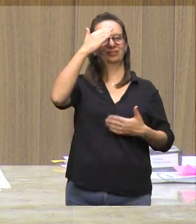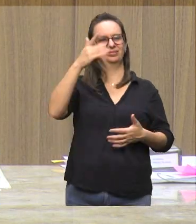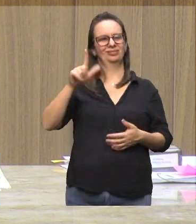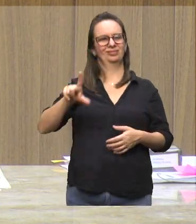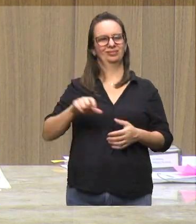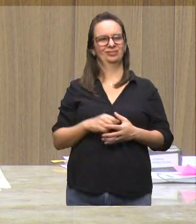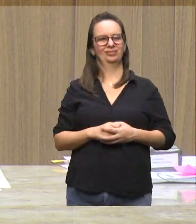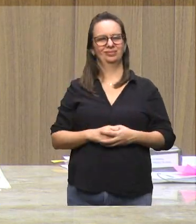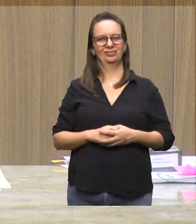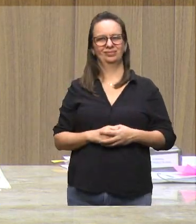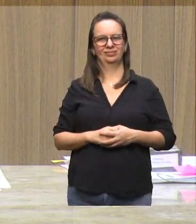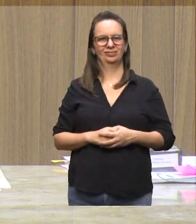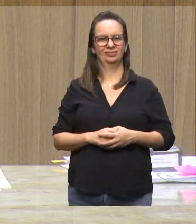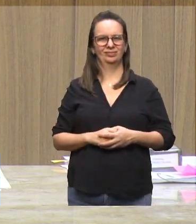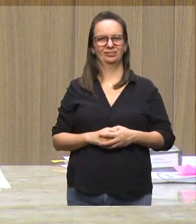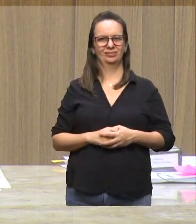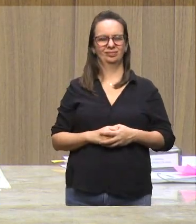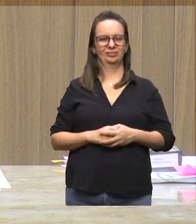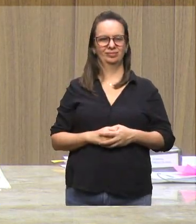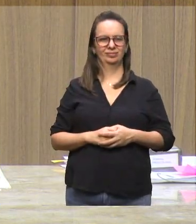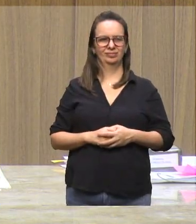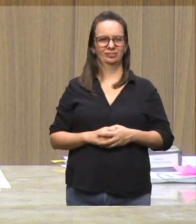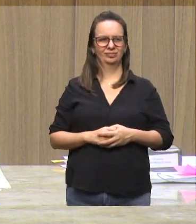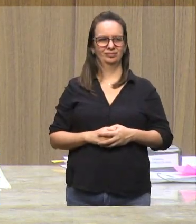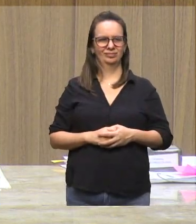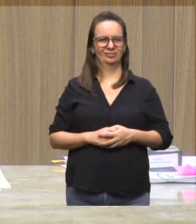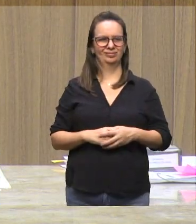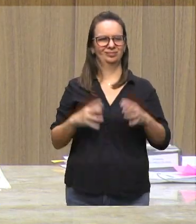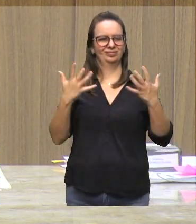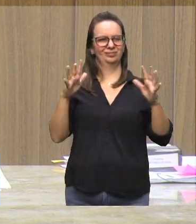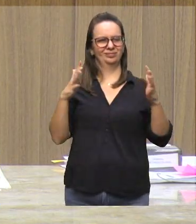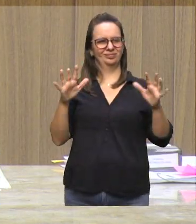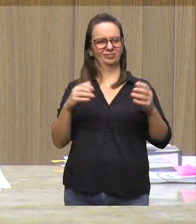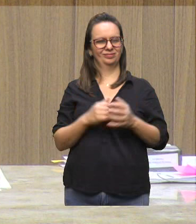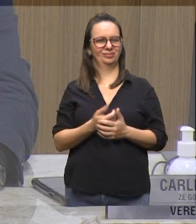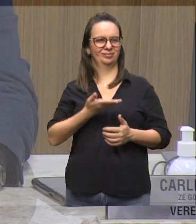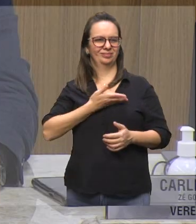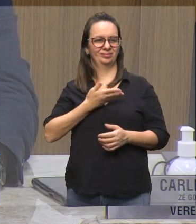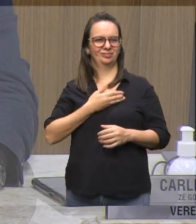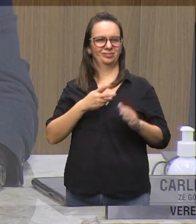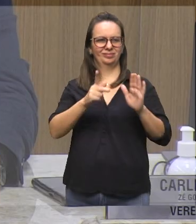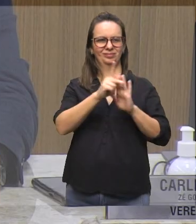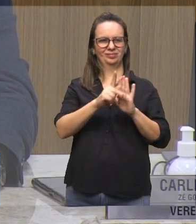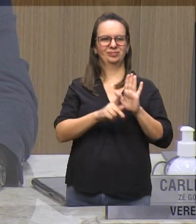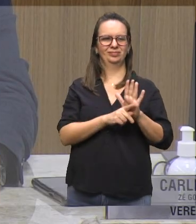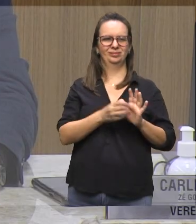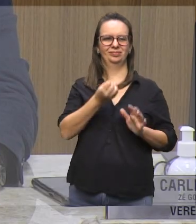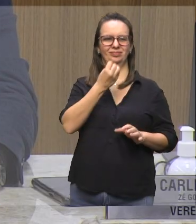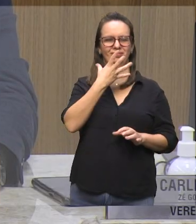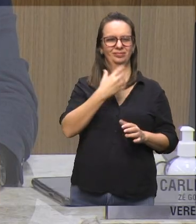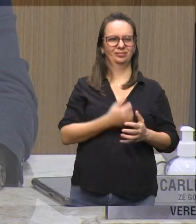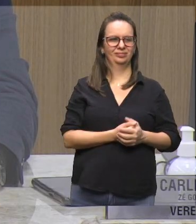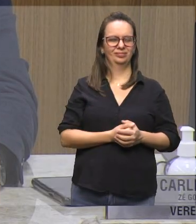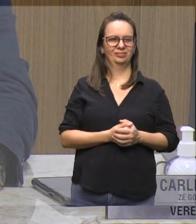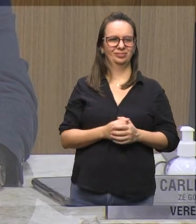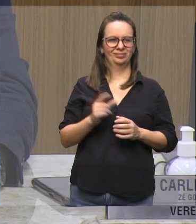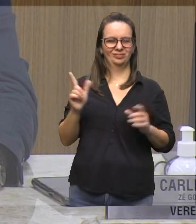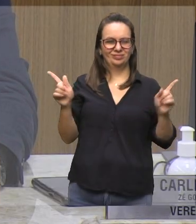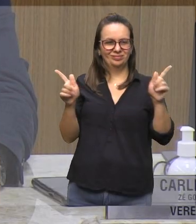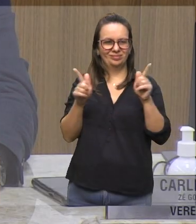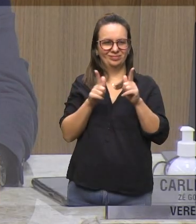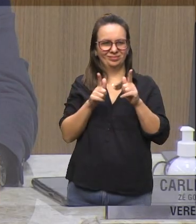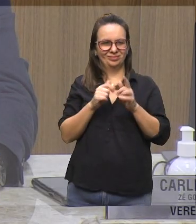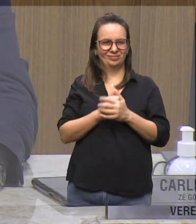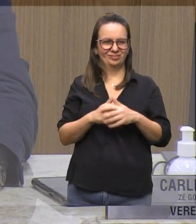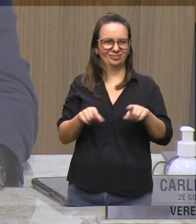para parabenizar o meu amigo Vinicim por mais esse projeto fantástico, que eu tenho aqui, que resumi-lo na